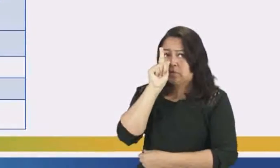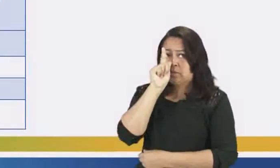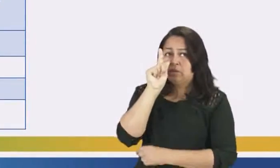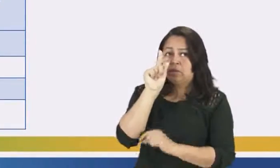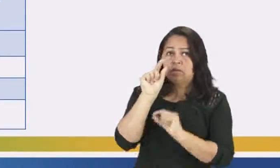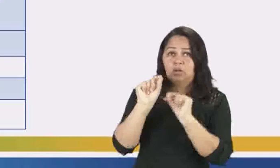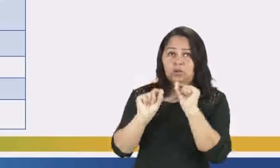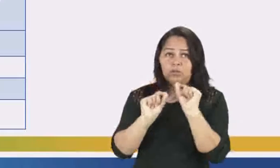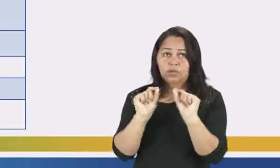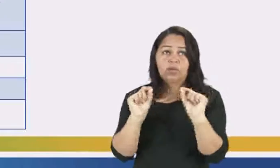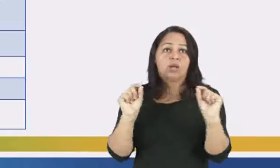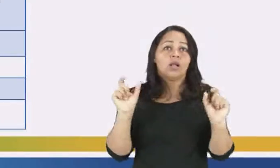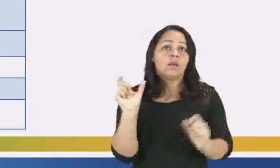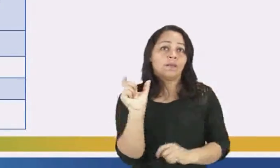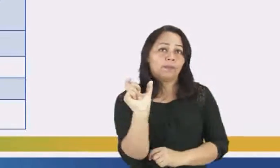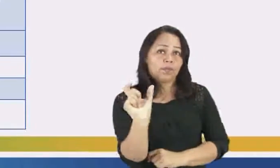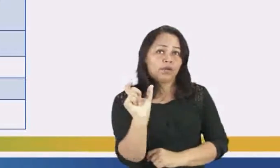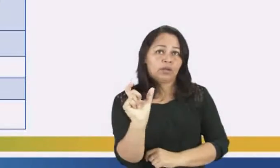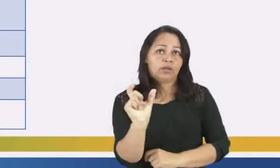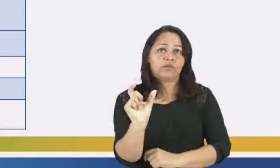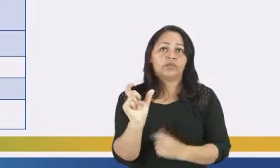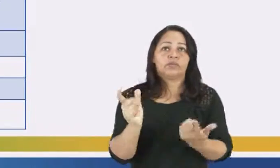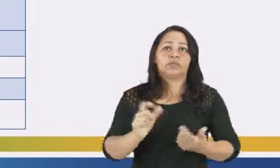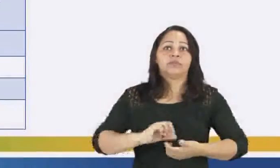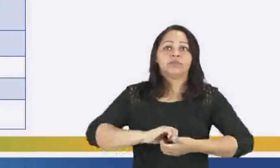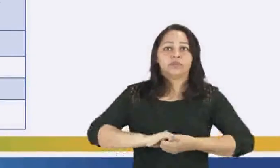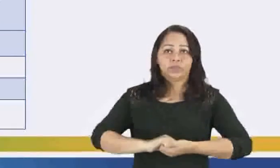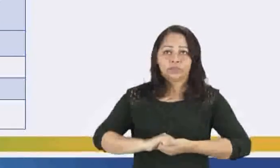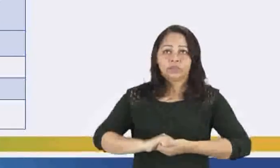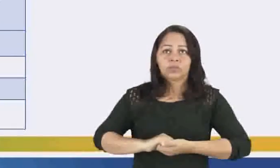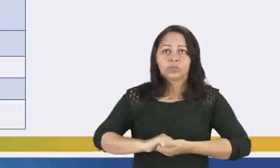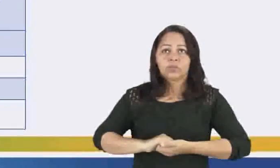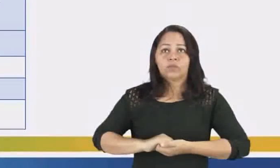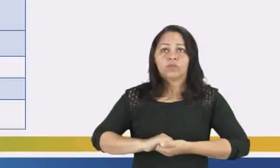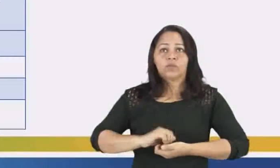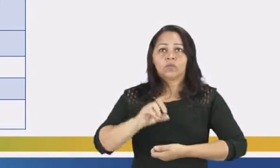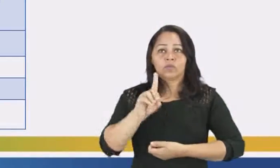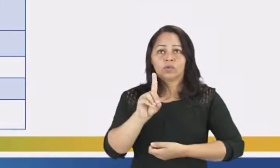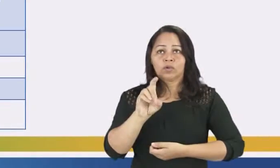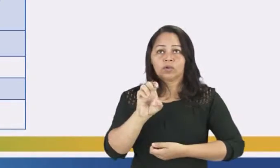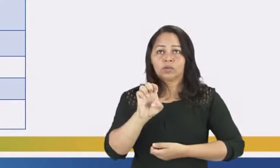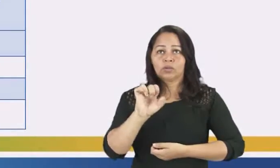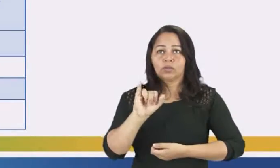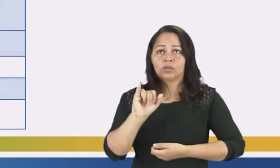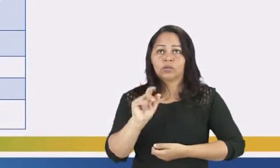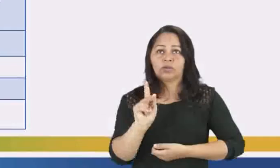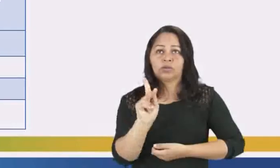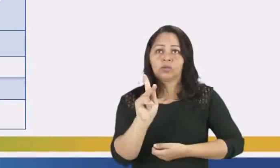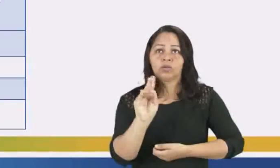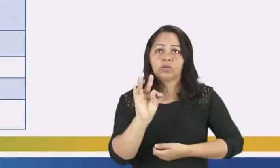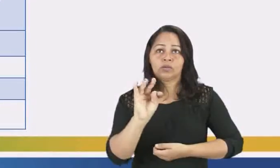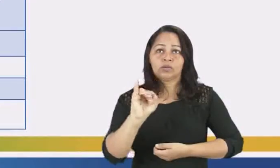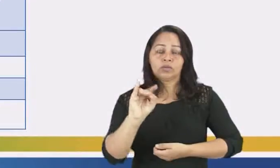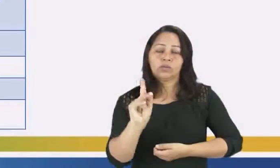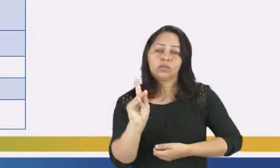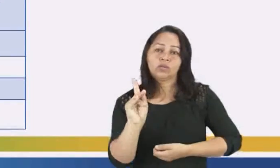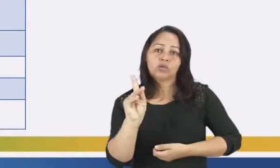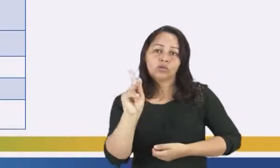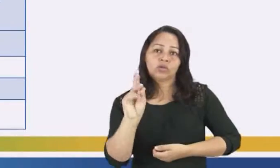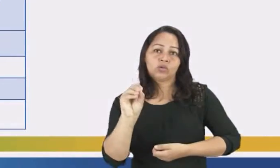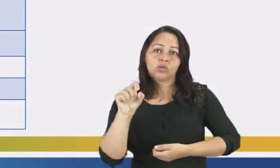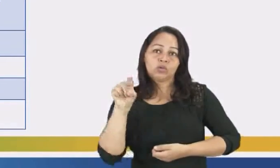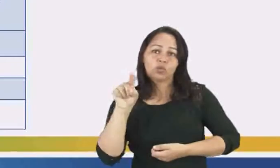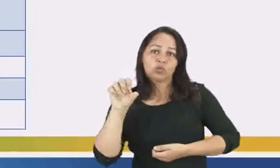deiktikos, né, que quer dizer o quê? Próprio para demonstrar. Demonstrativo é algo que caracteriza